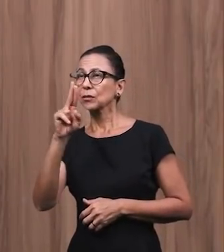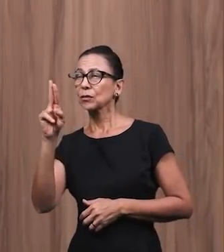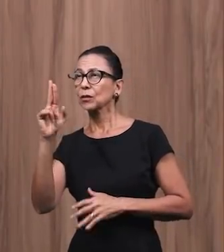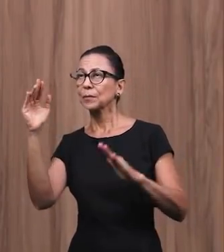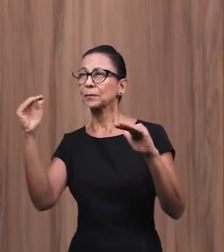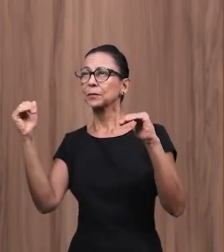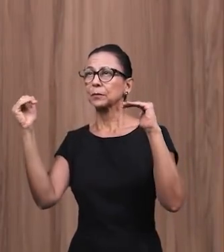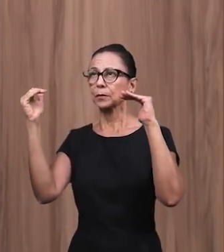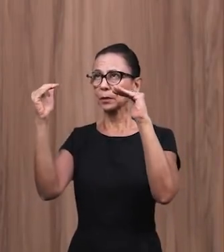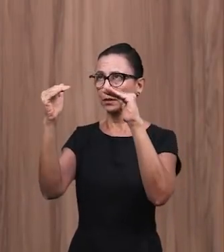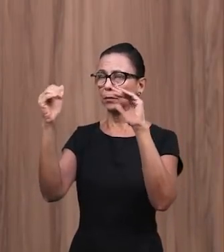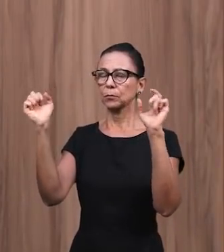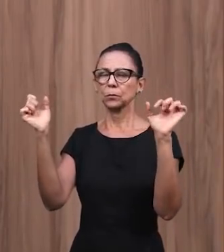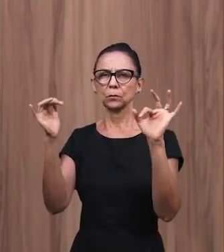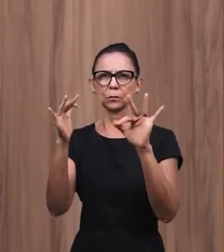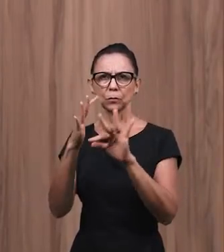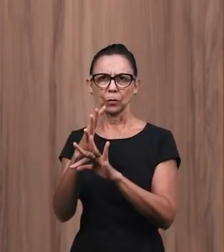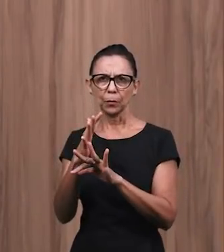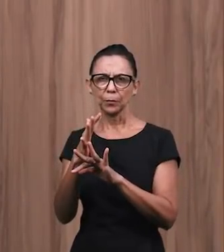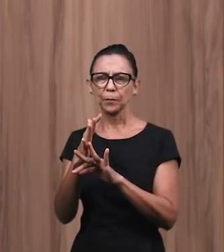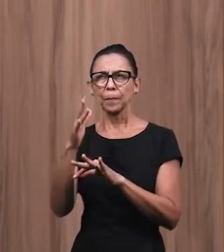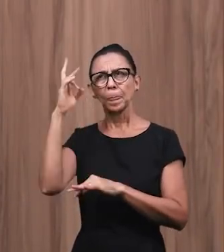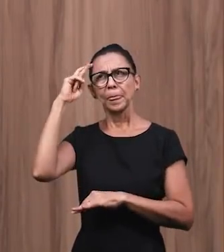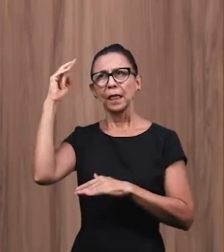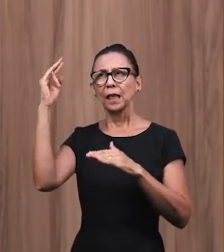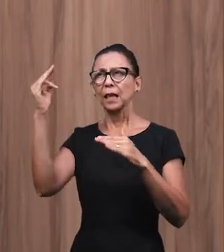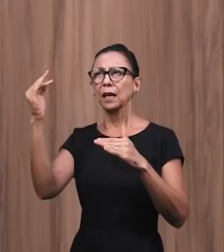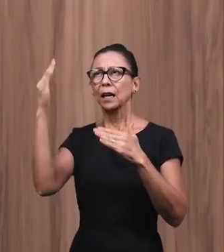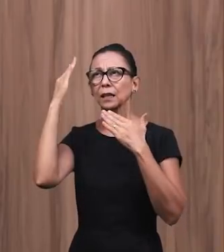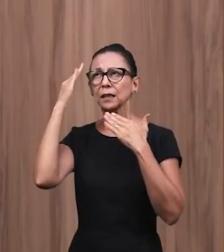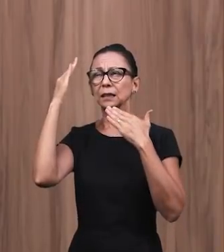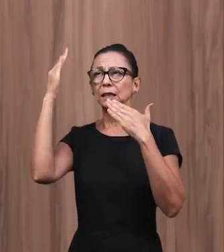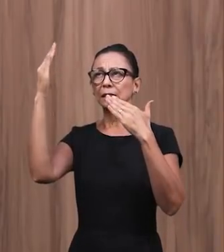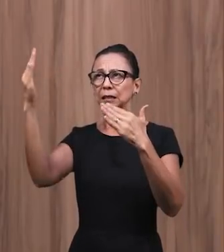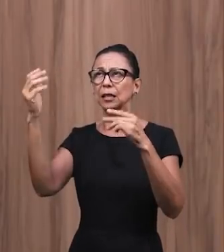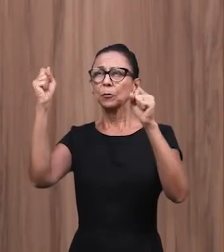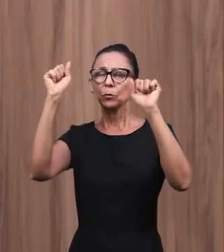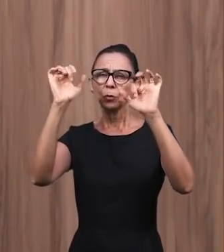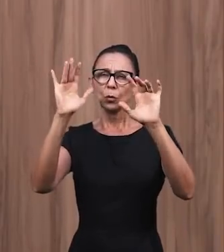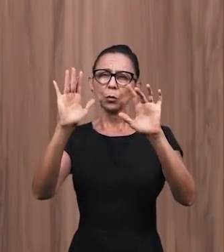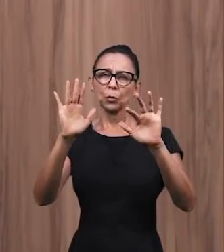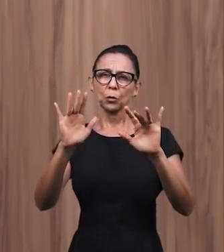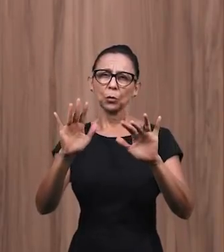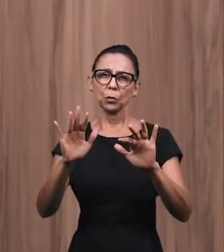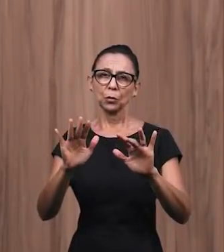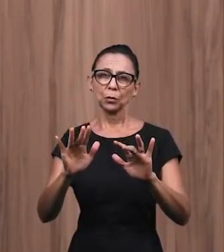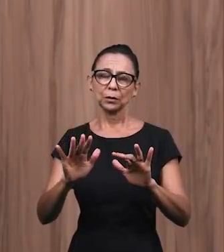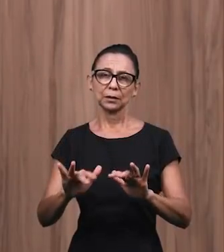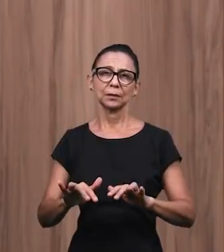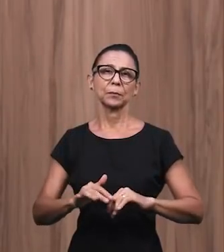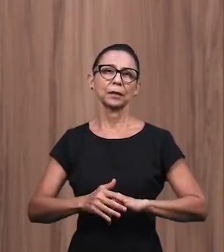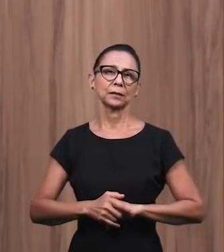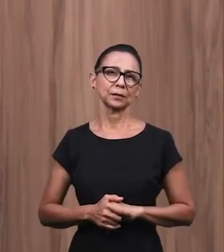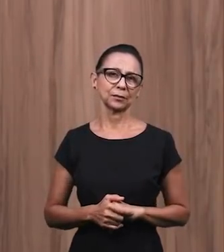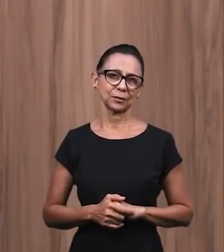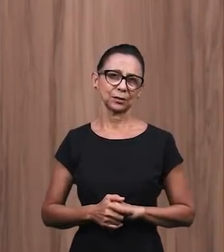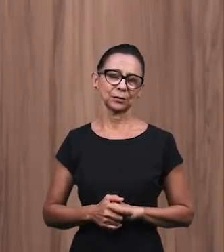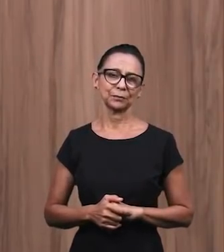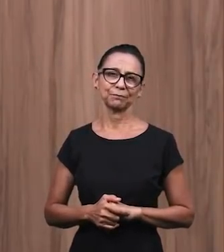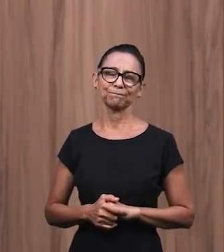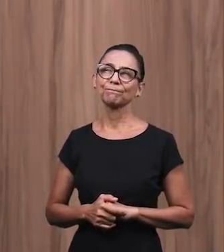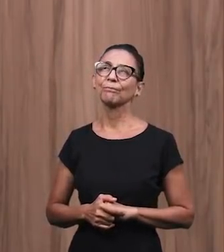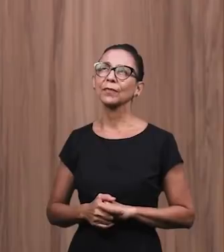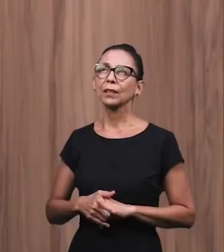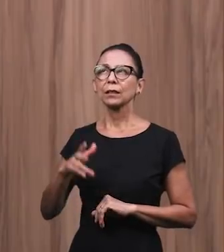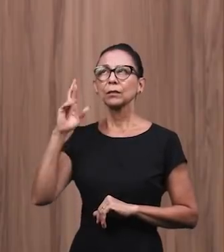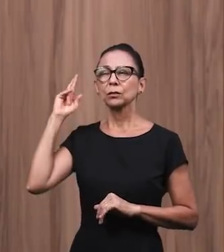nome, Te exaltamos pelas muitas bênçãos recebidas ao longo deste ano. Podemos dizer que até aqui nos ajudou o